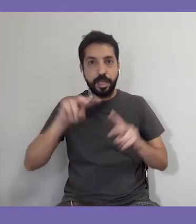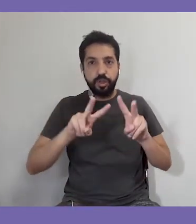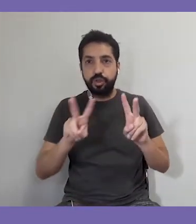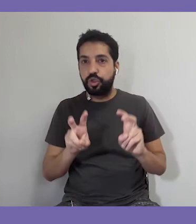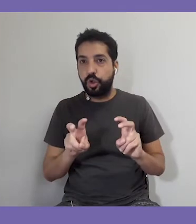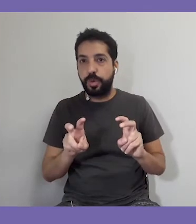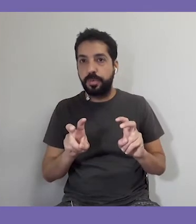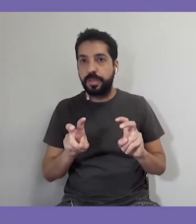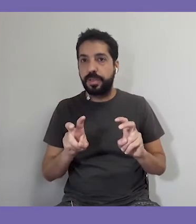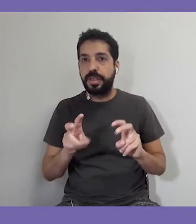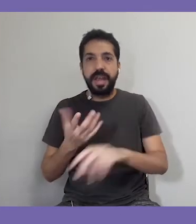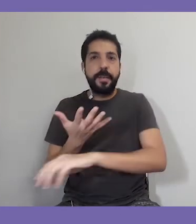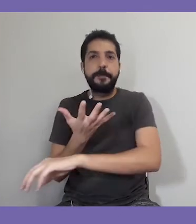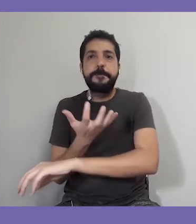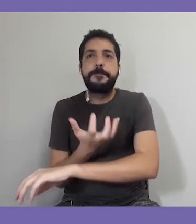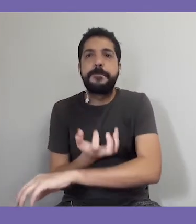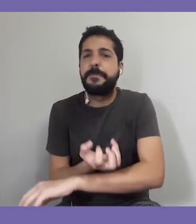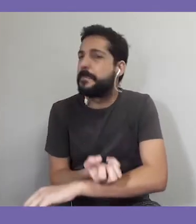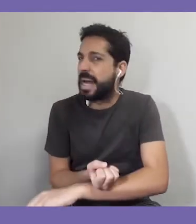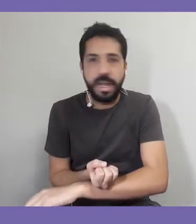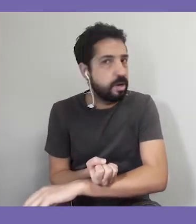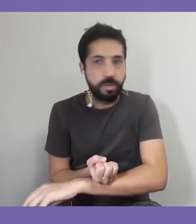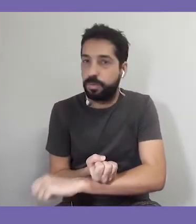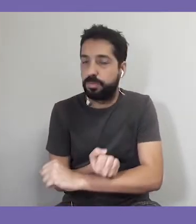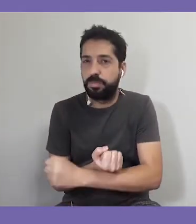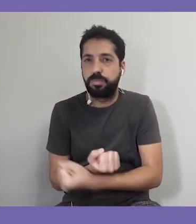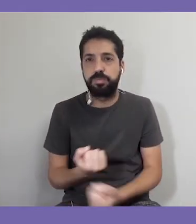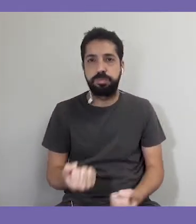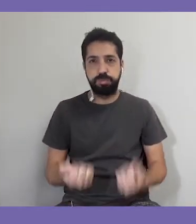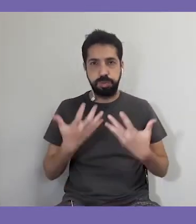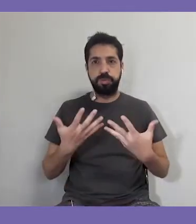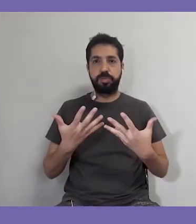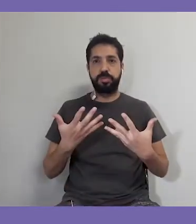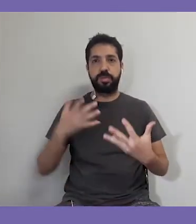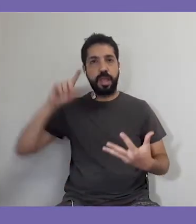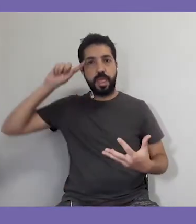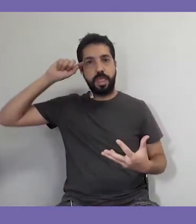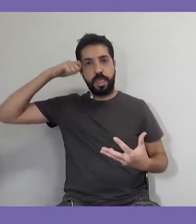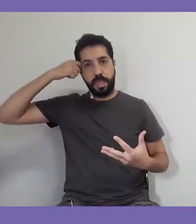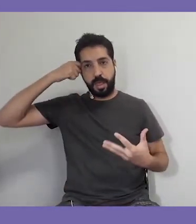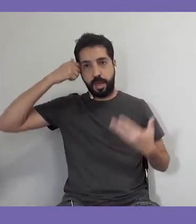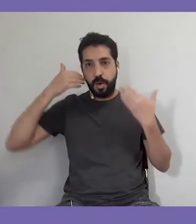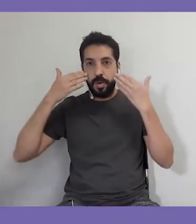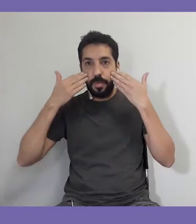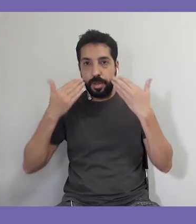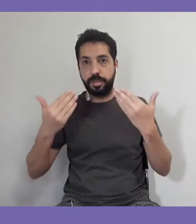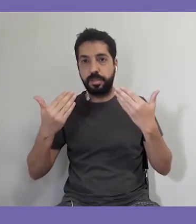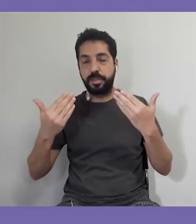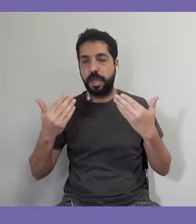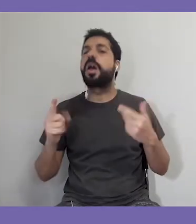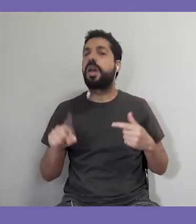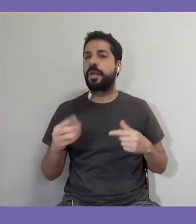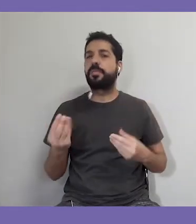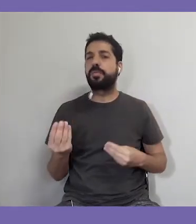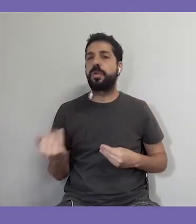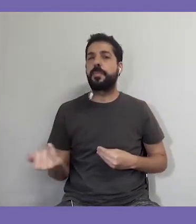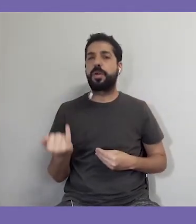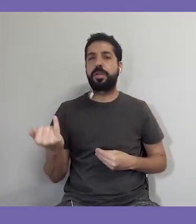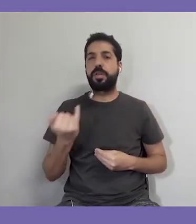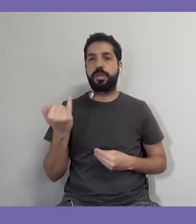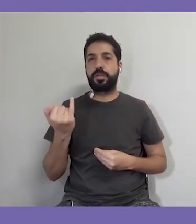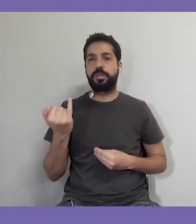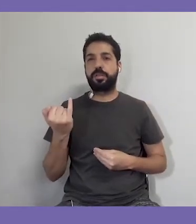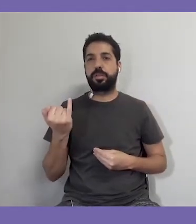nesse padrão que não me embranquecesse, não me deixasse cinza, sabe? Então foi